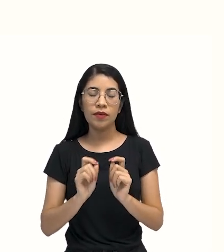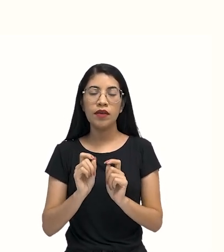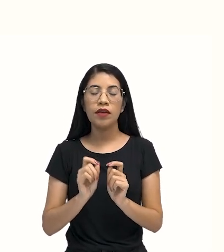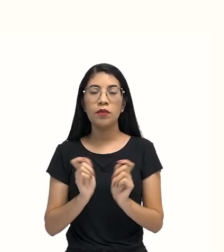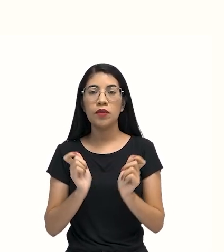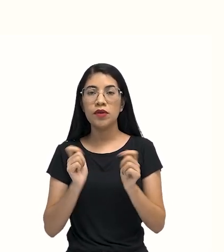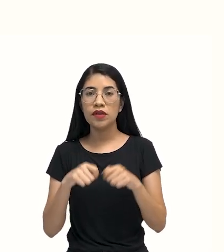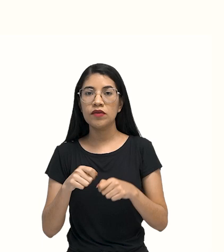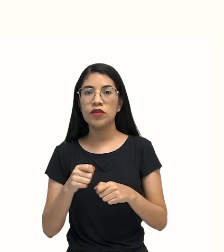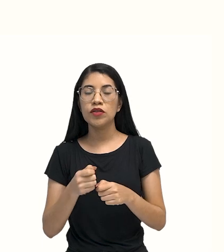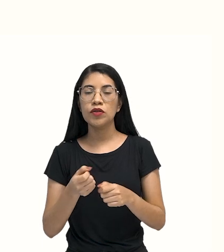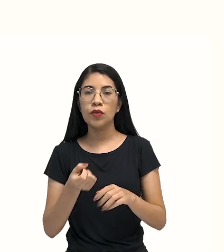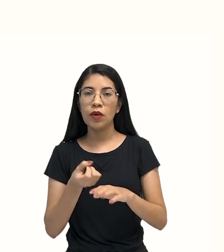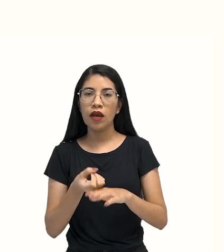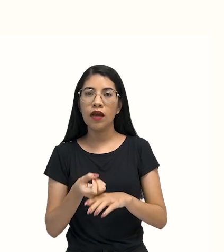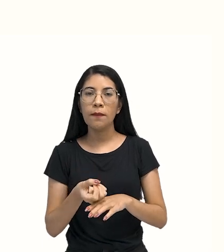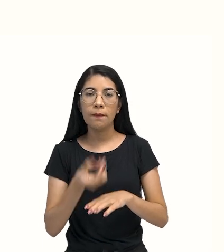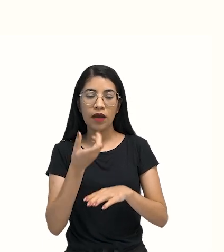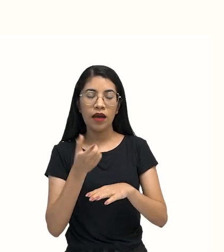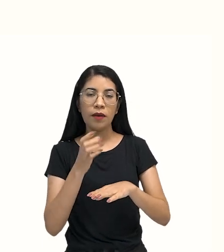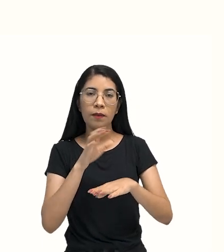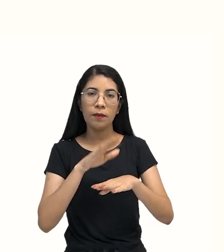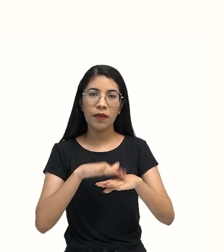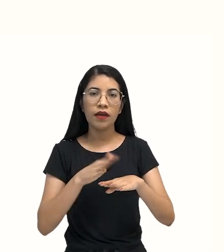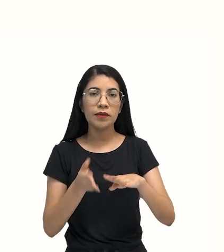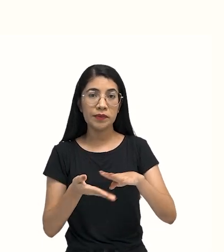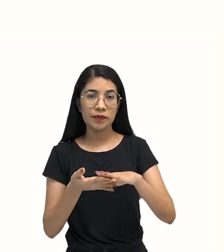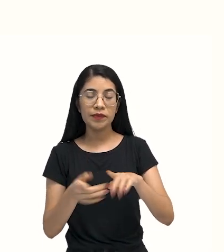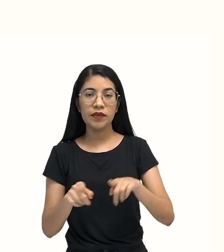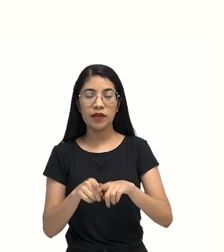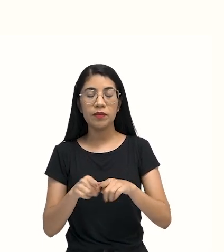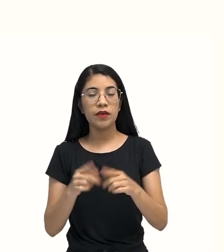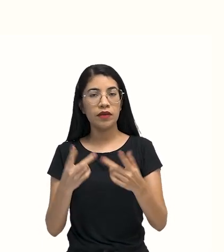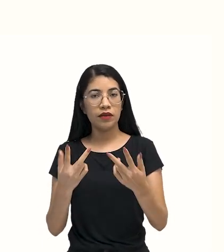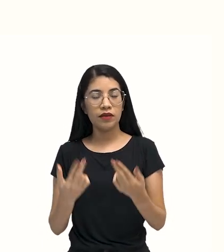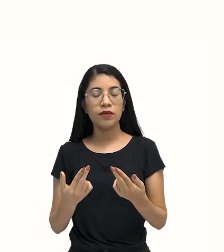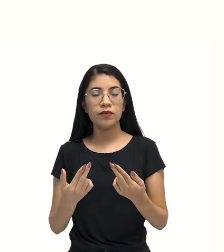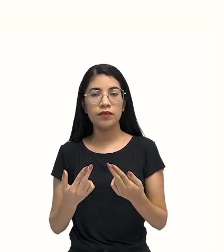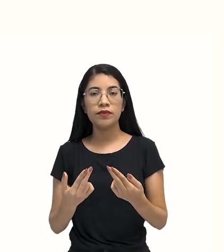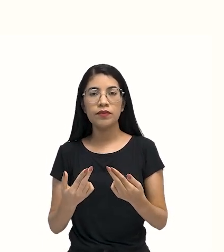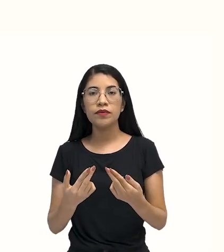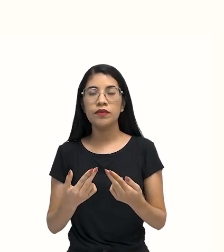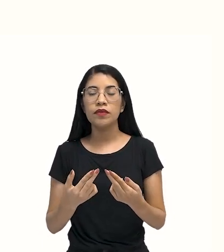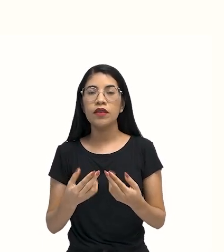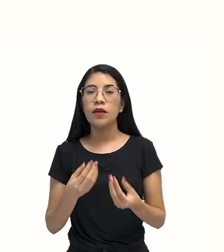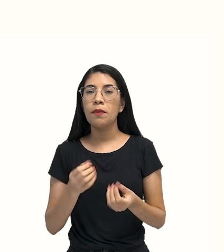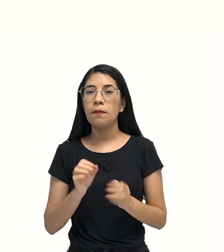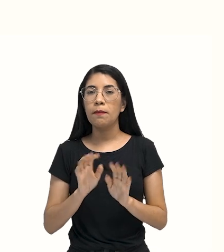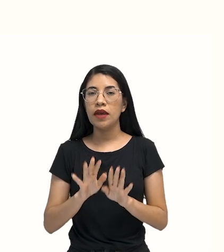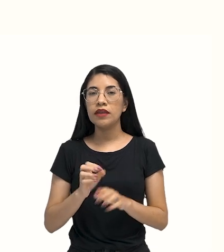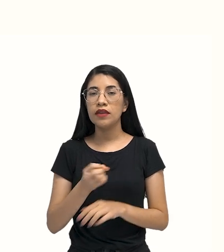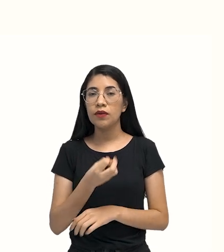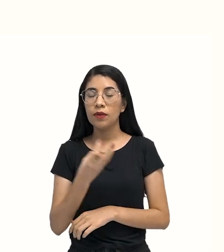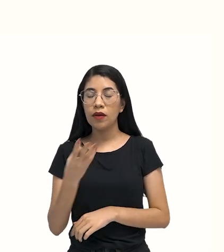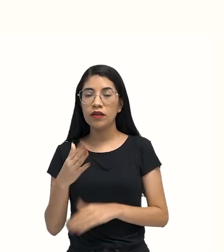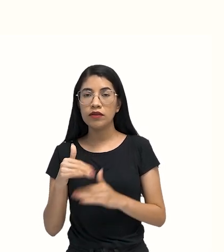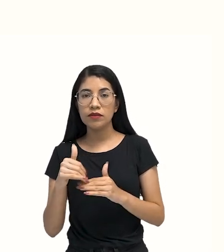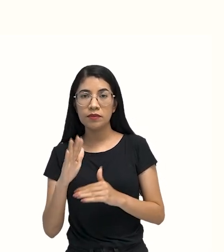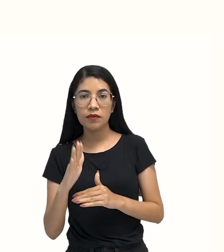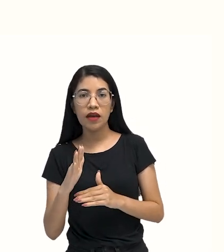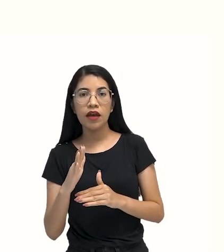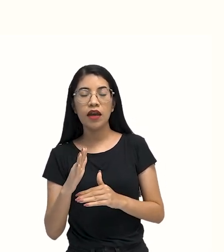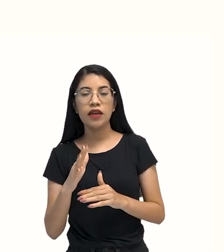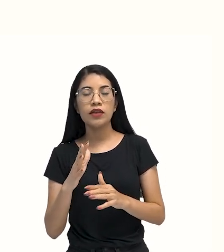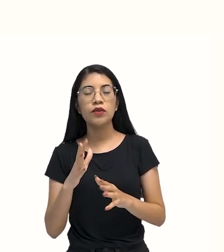jogar uma moeda e sair uma cara ou uma coroa, né? Apesar de eu ter uma quantidade maior no